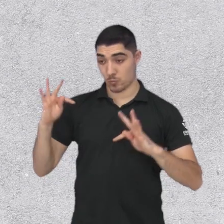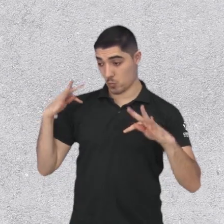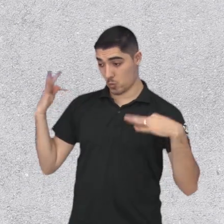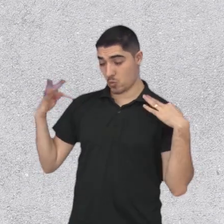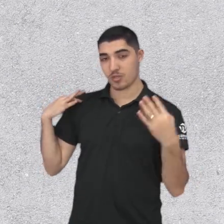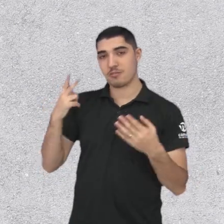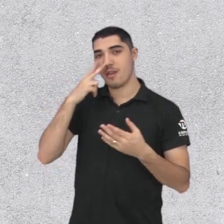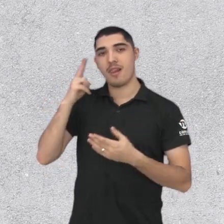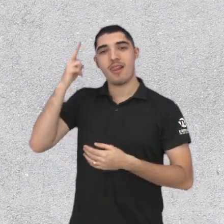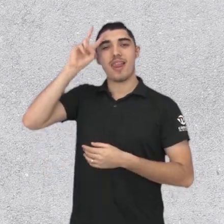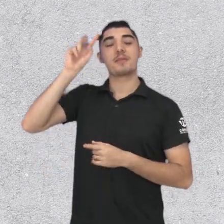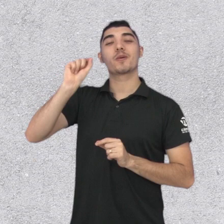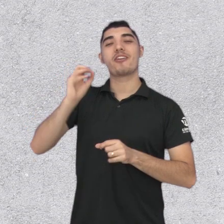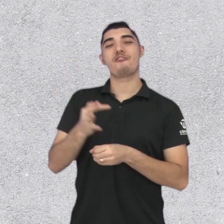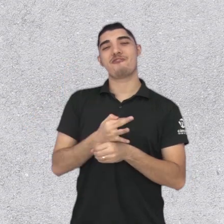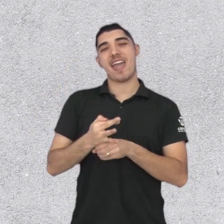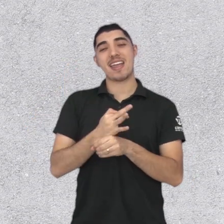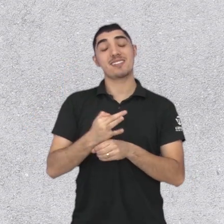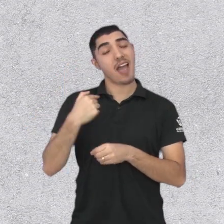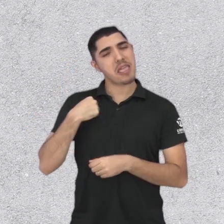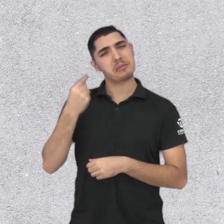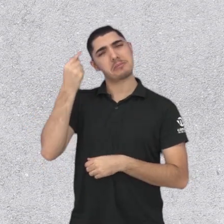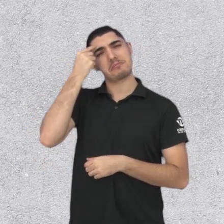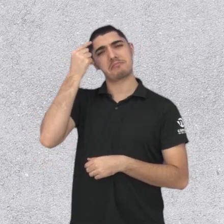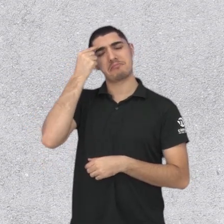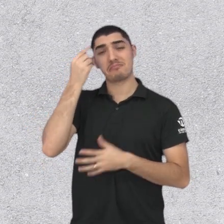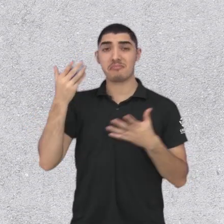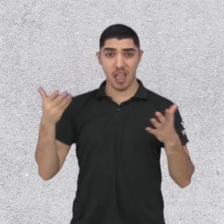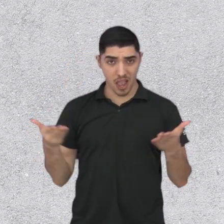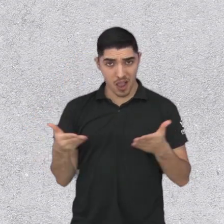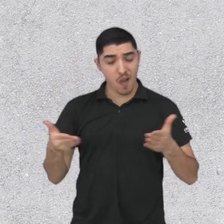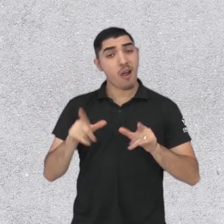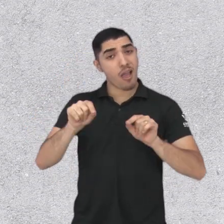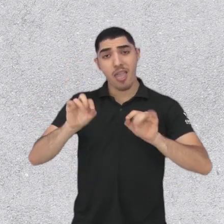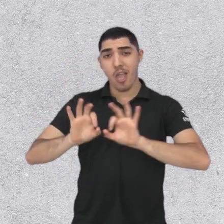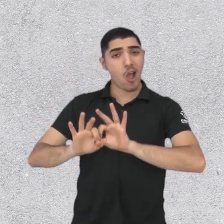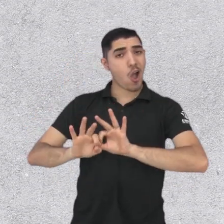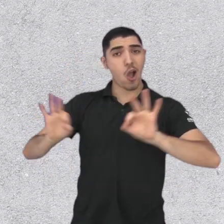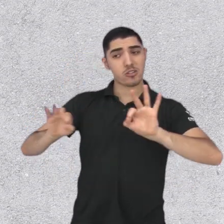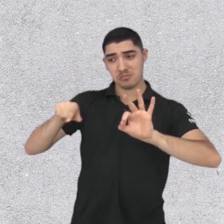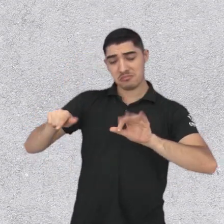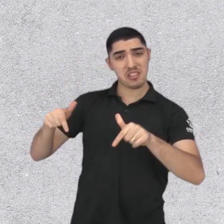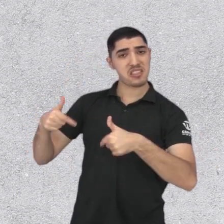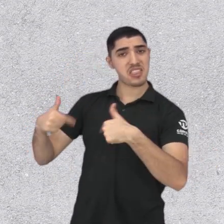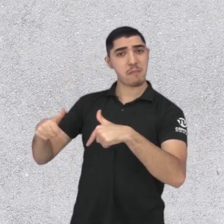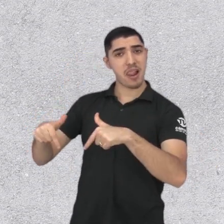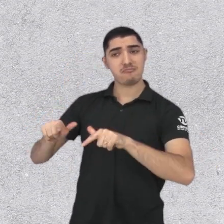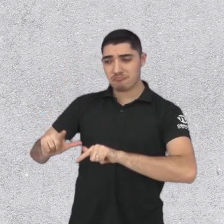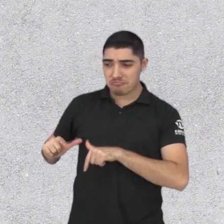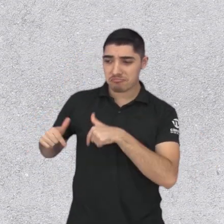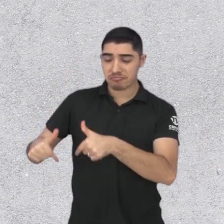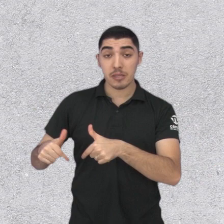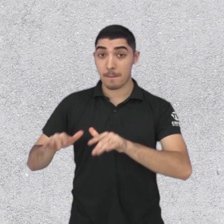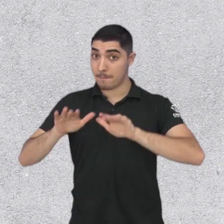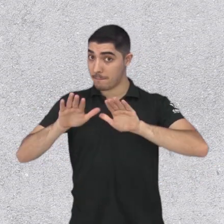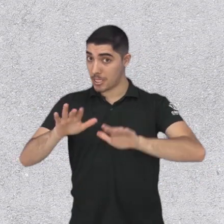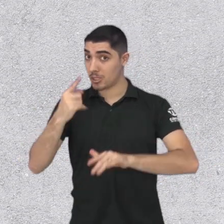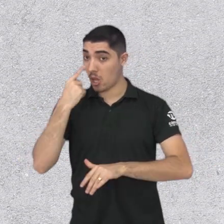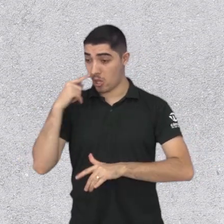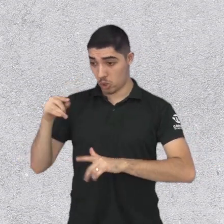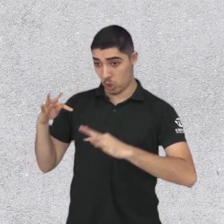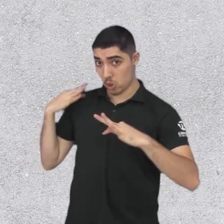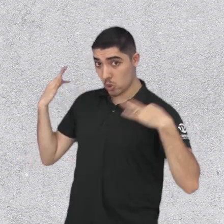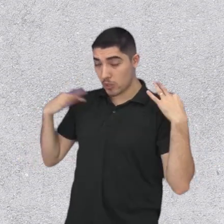Turismo me lembra férias, então isso me faz pensar que talvez essa seja uma ótima área de atuação. Mas olha, para trabalhar